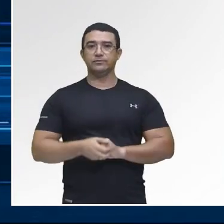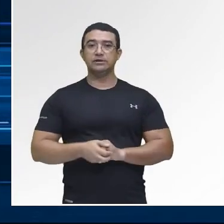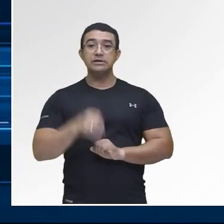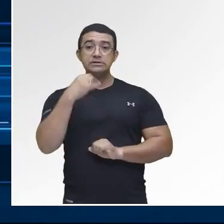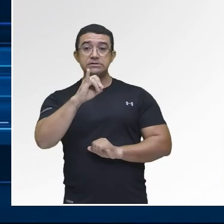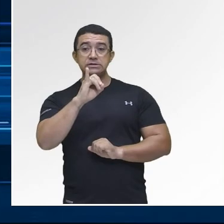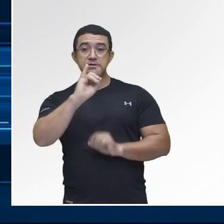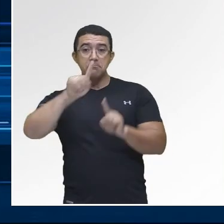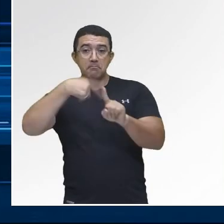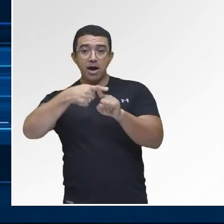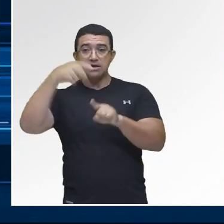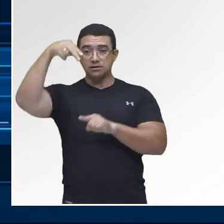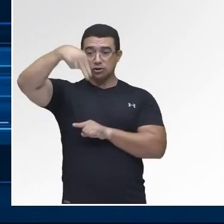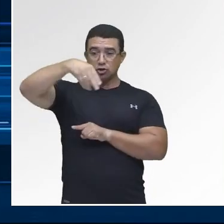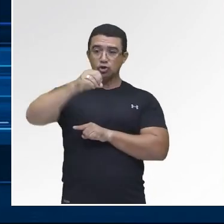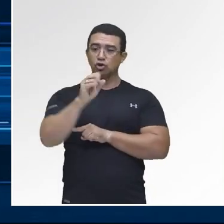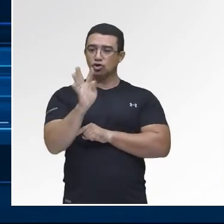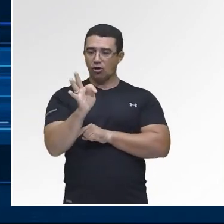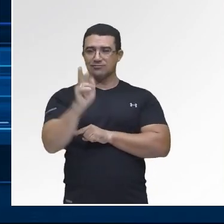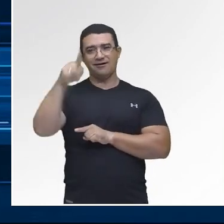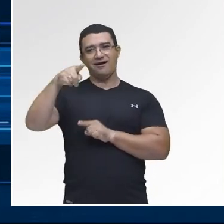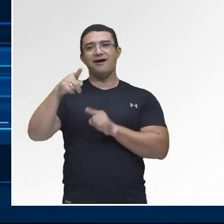o not